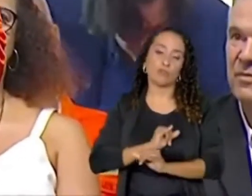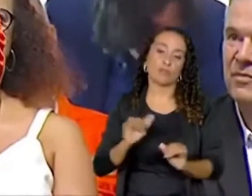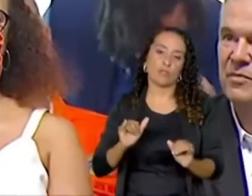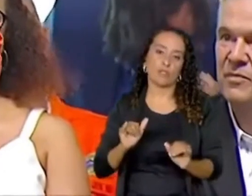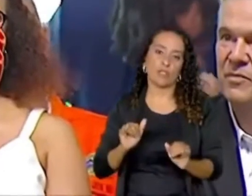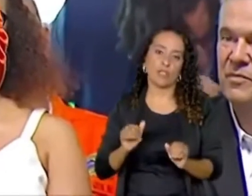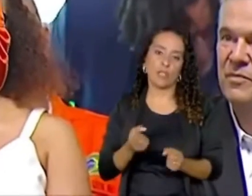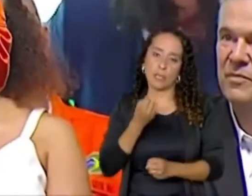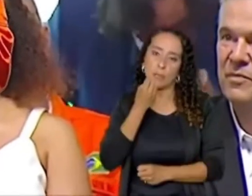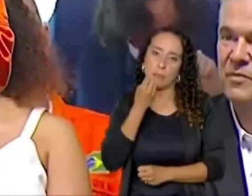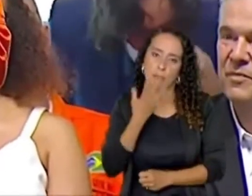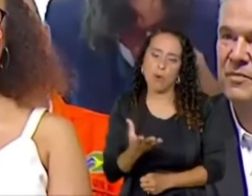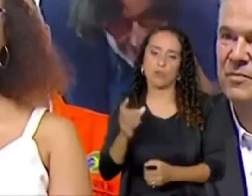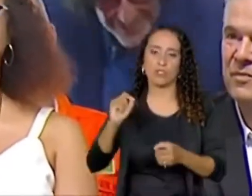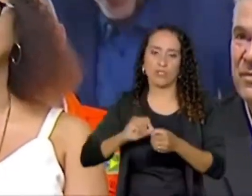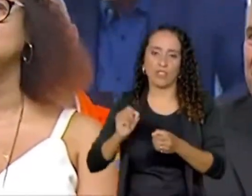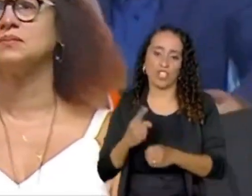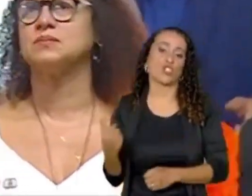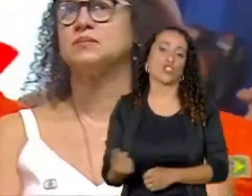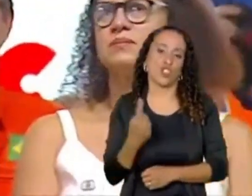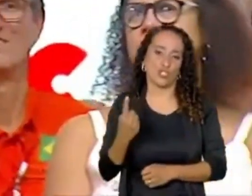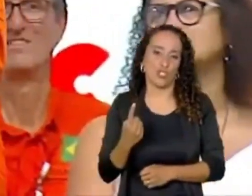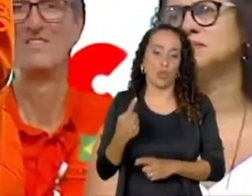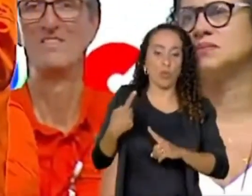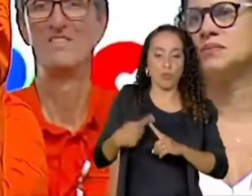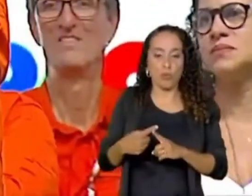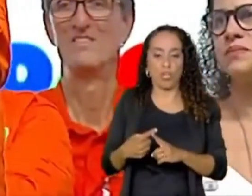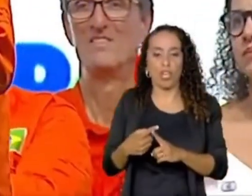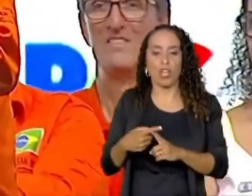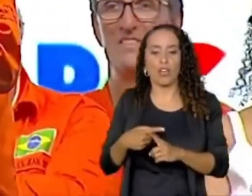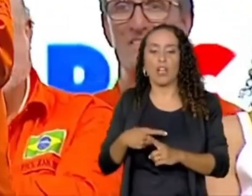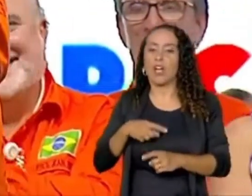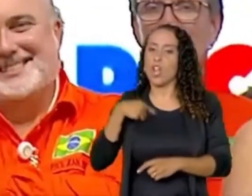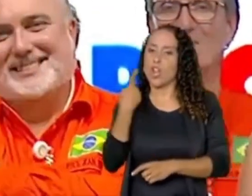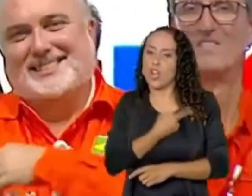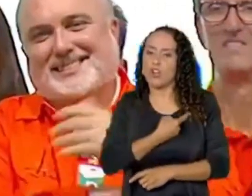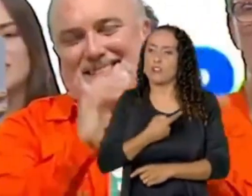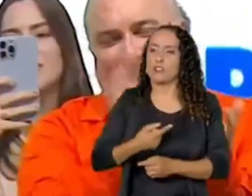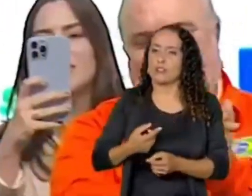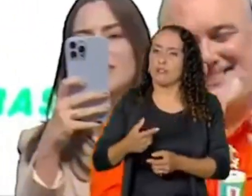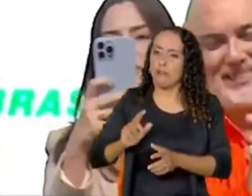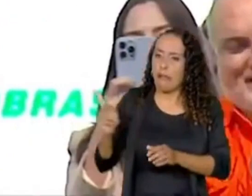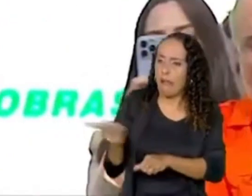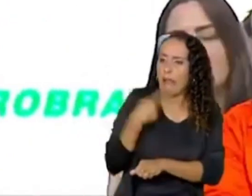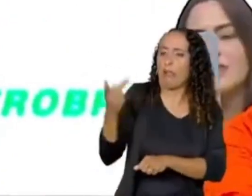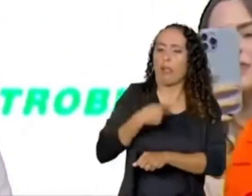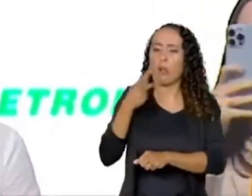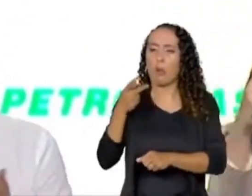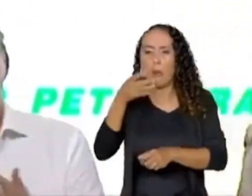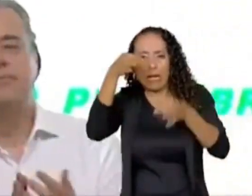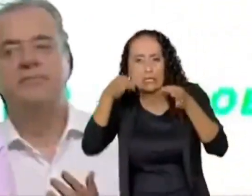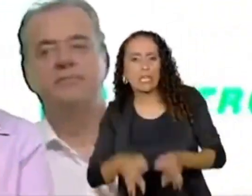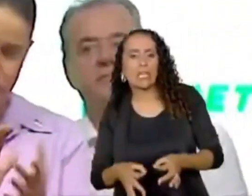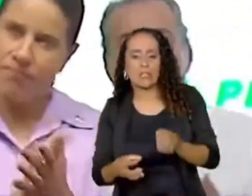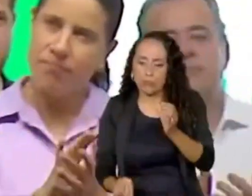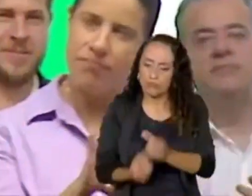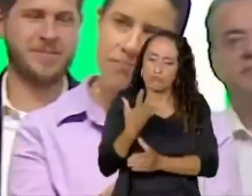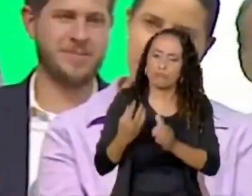está fazendo ela sozinha, porque a gente vai fazer com os nossos erros e com os nossos acertos.